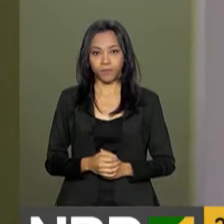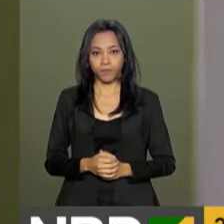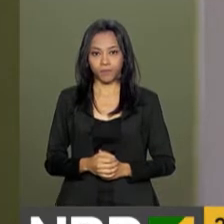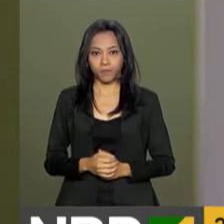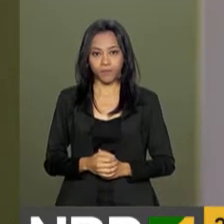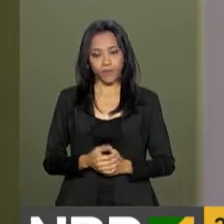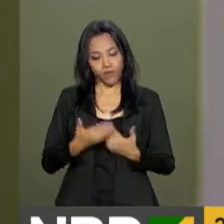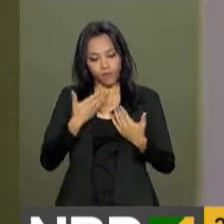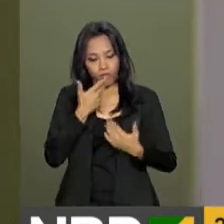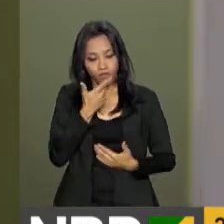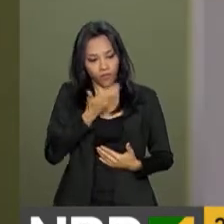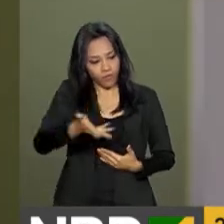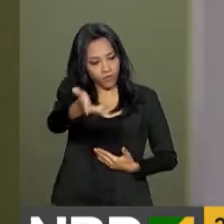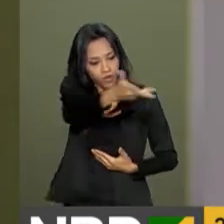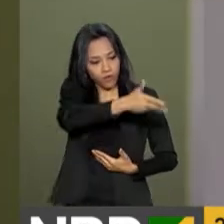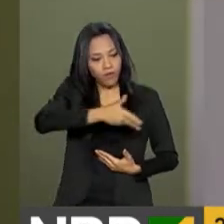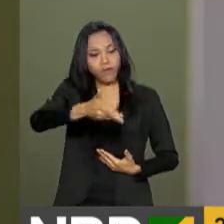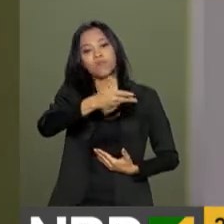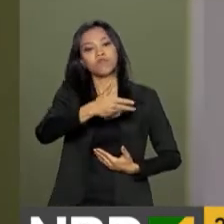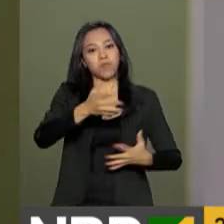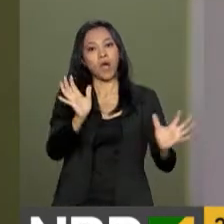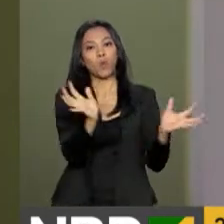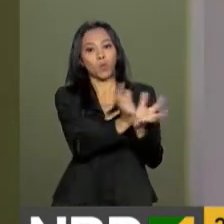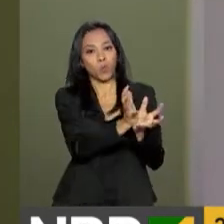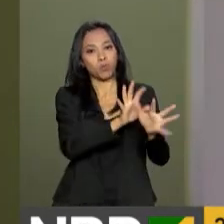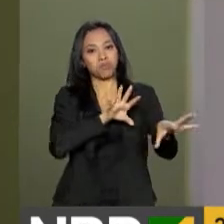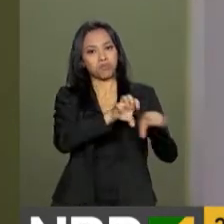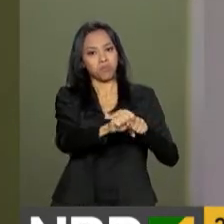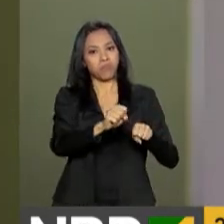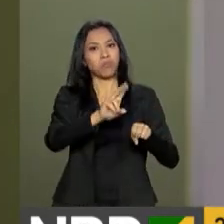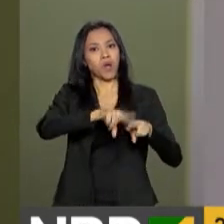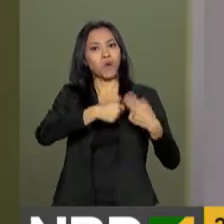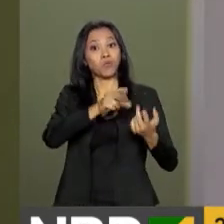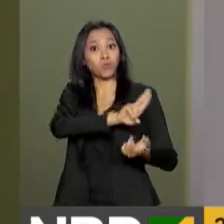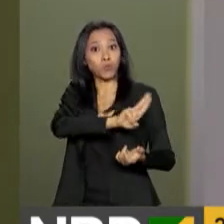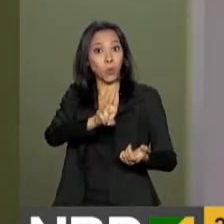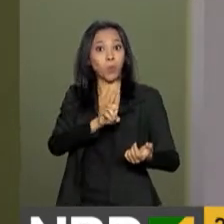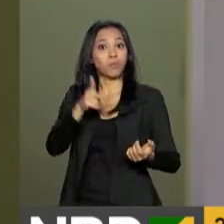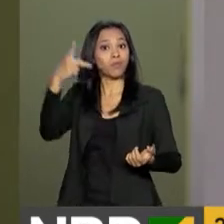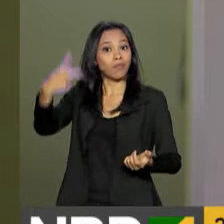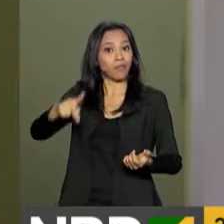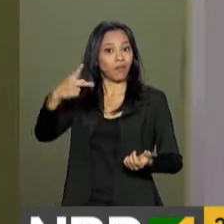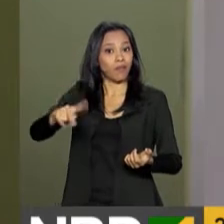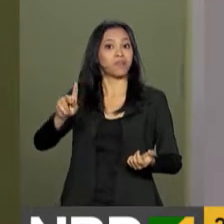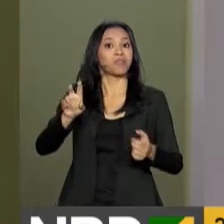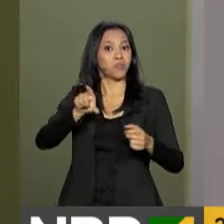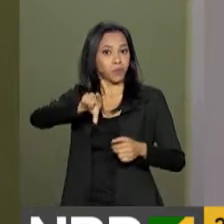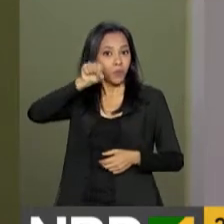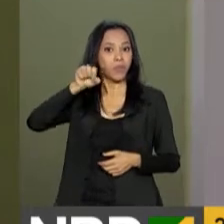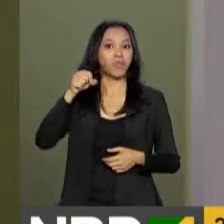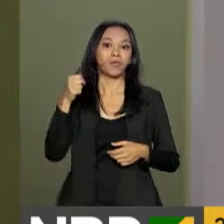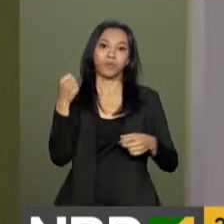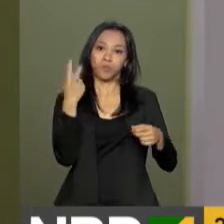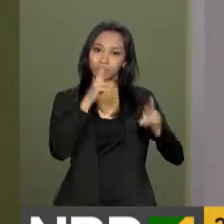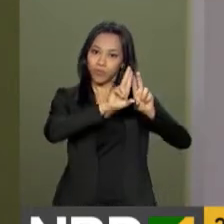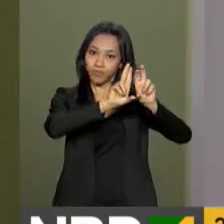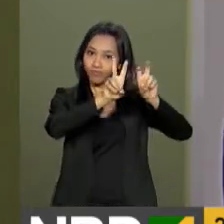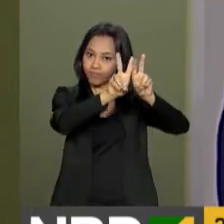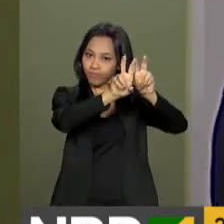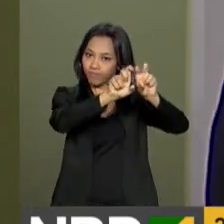formandos por esta por este nome que escolheram como os felicito também pela escolha